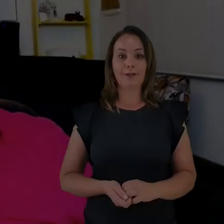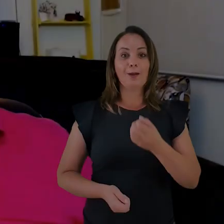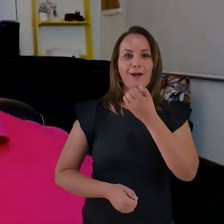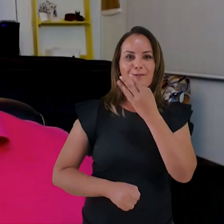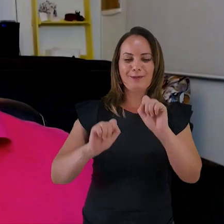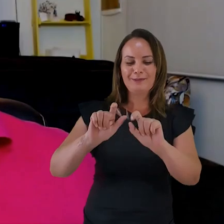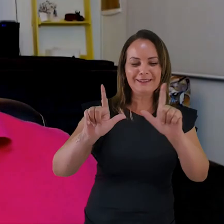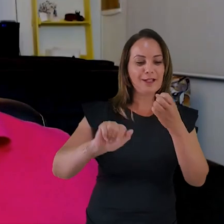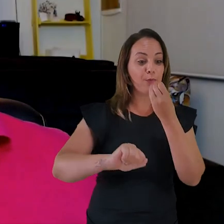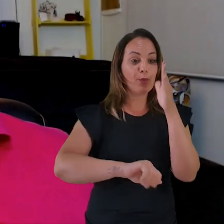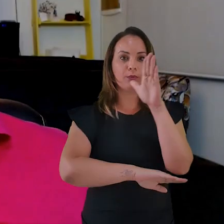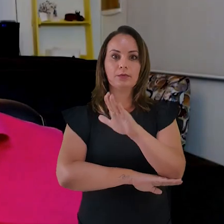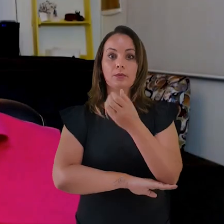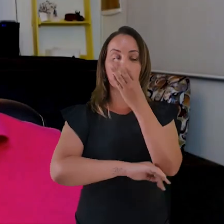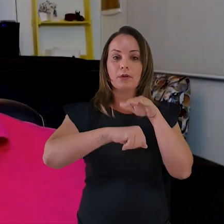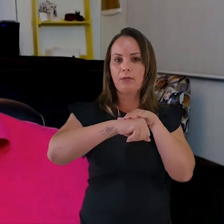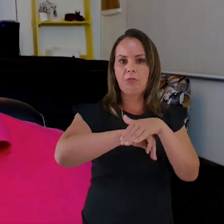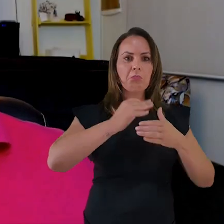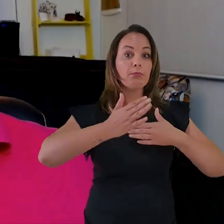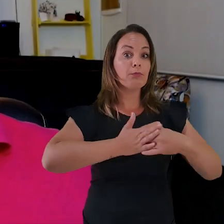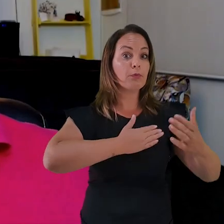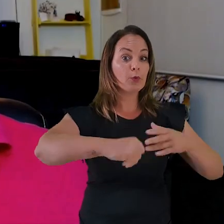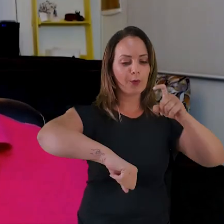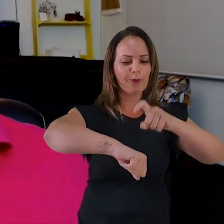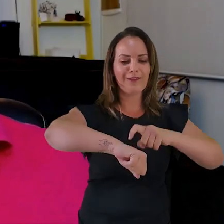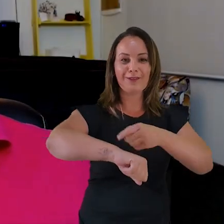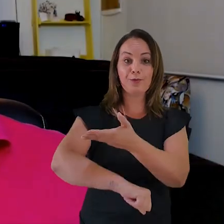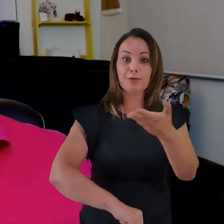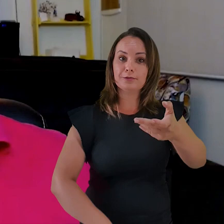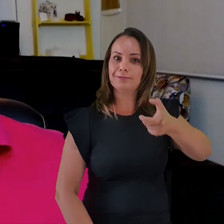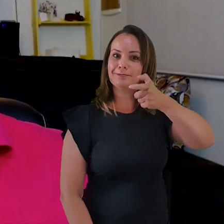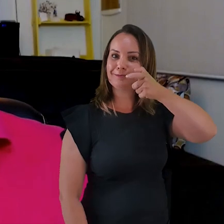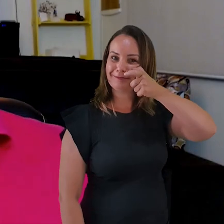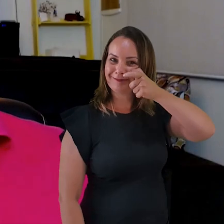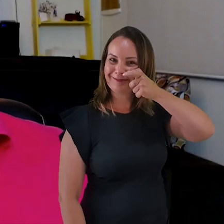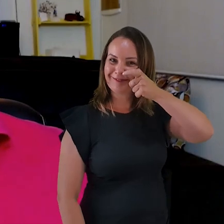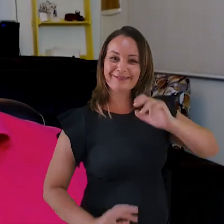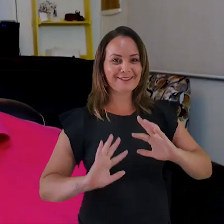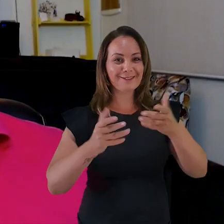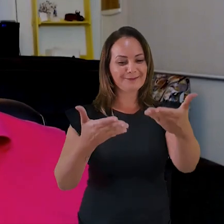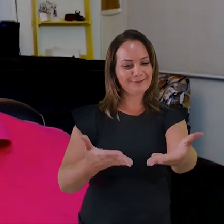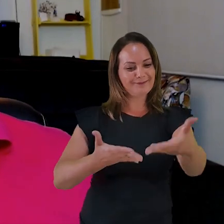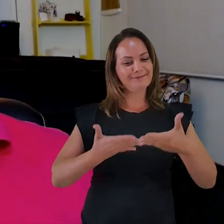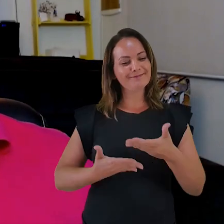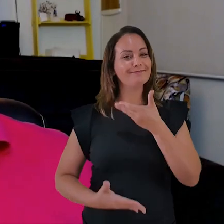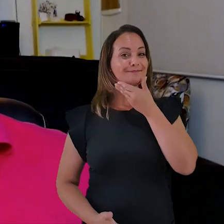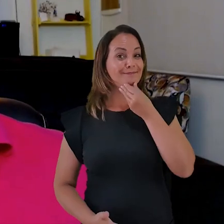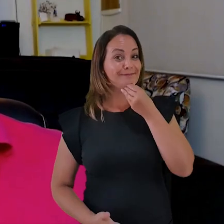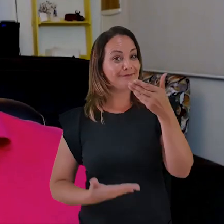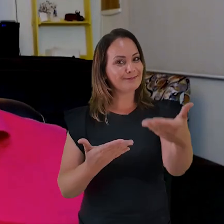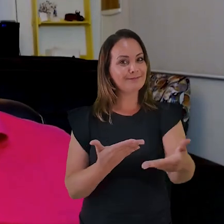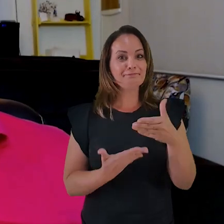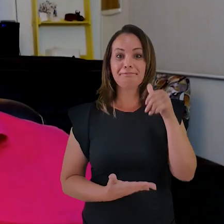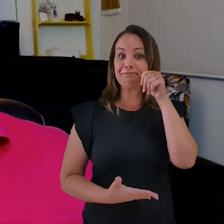Bom dia, boa tarde, boa noite, independente do horário que você esteja nos assistindo, sejam todos bem-vindos e